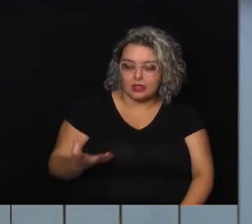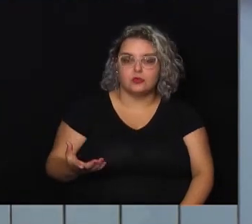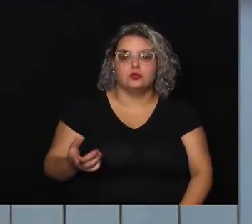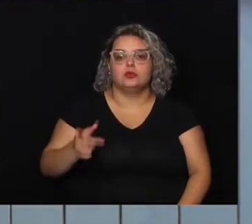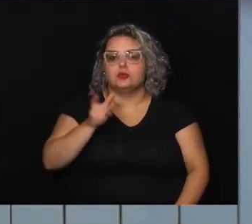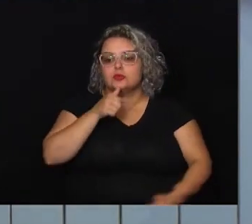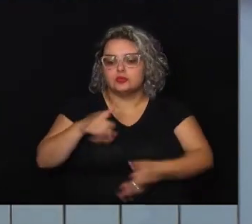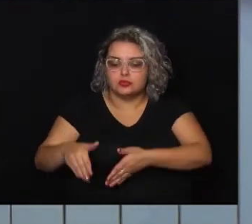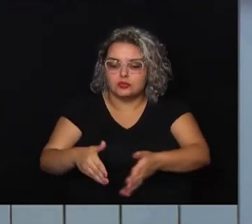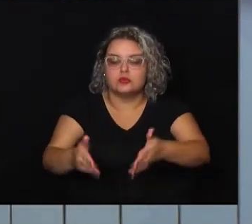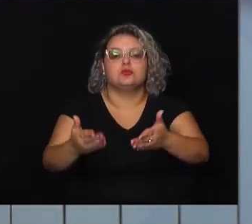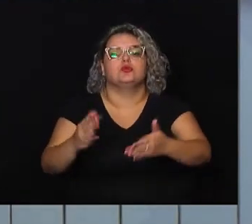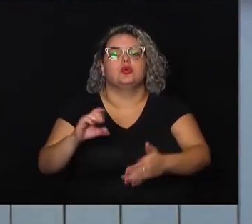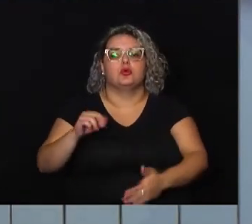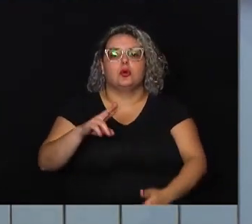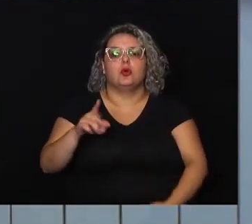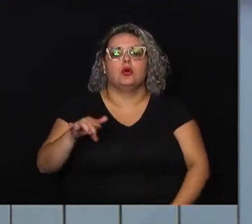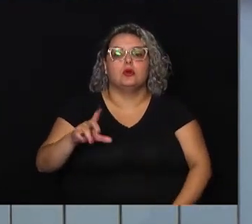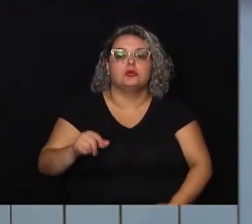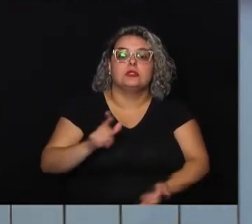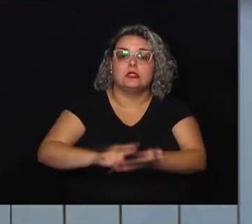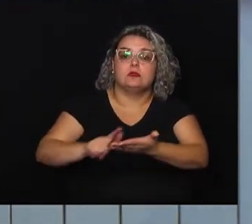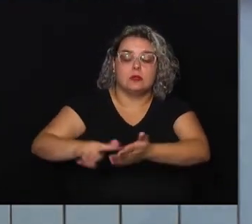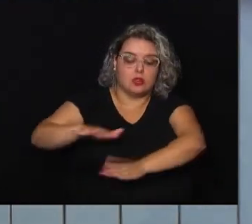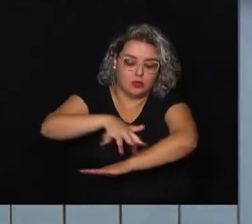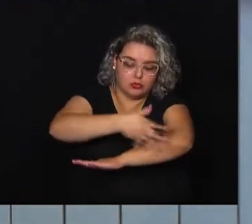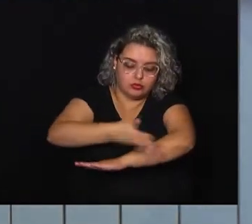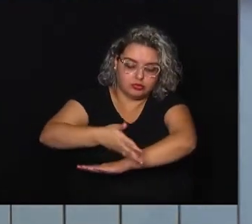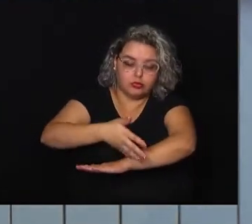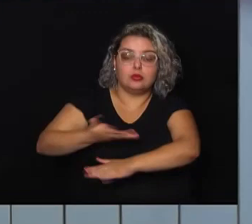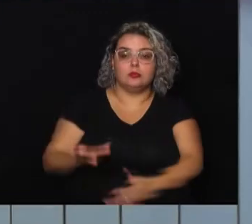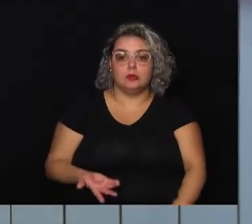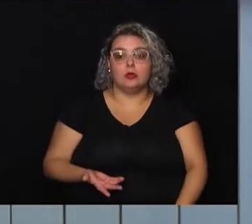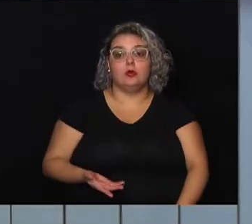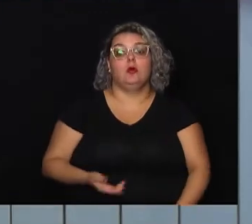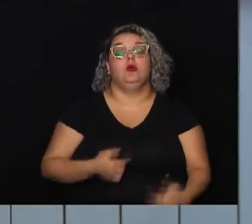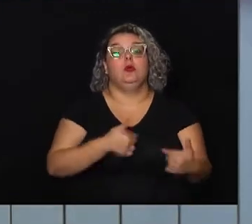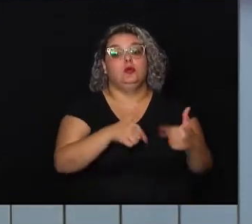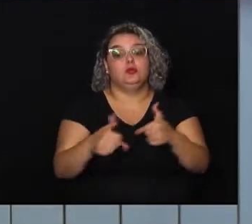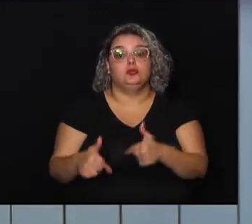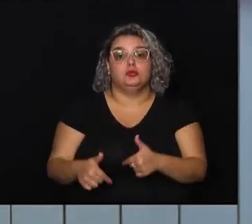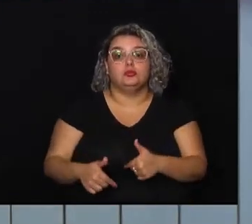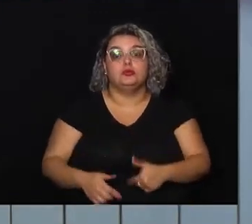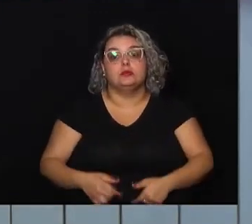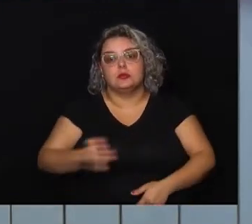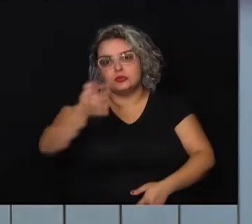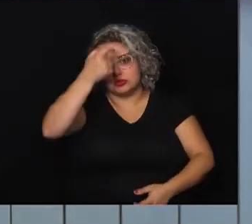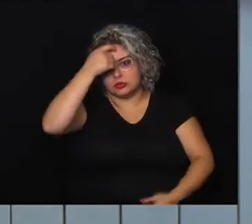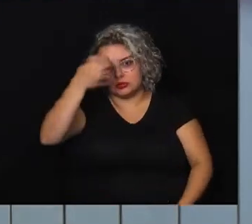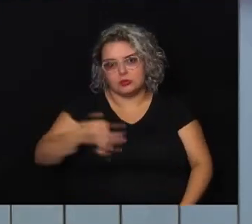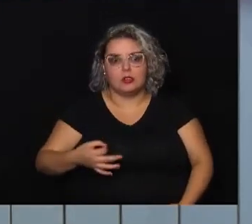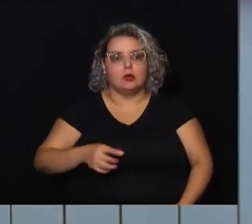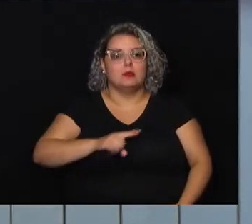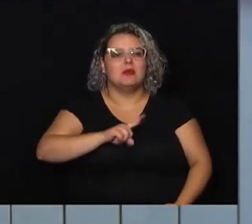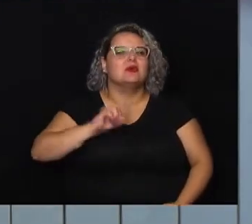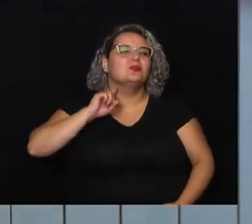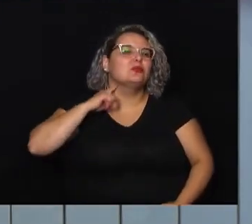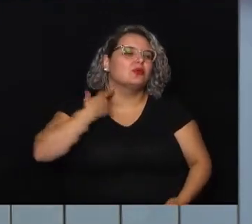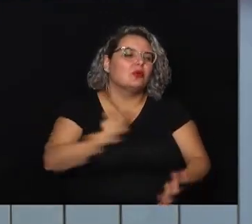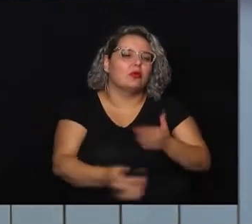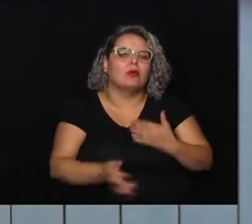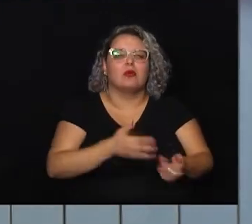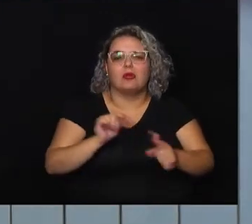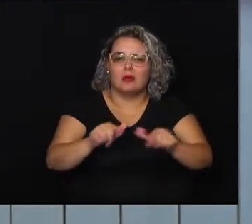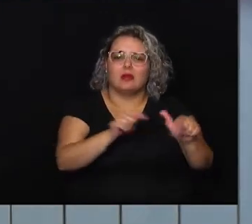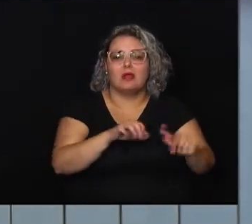fazer um trabalho educativo de conscientização das pessoas para não descartar lixo em qualquer lugar, entulho, que